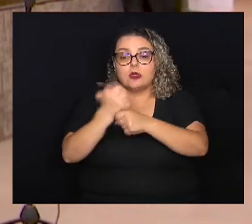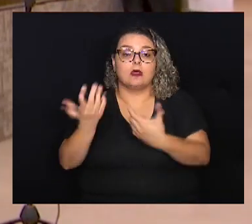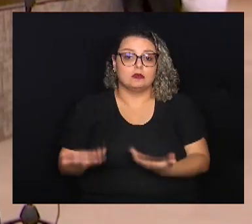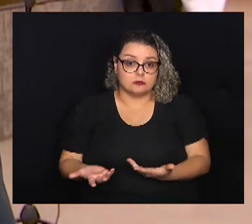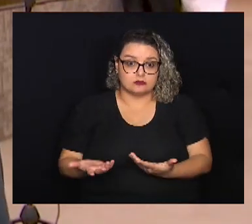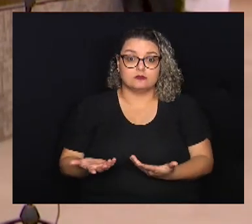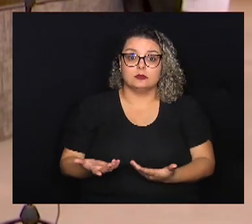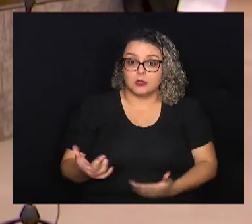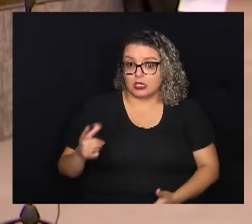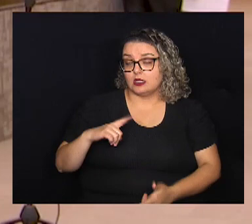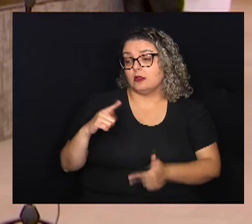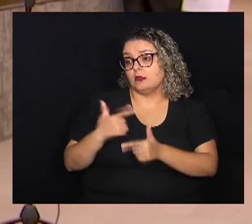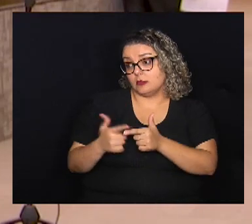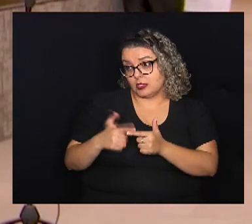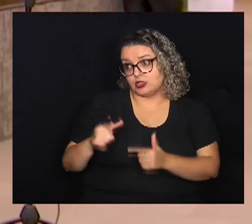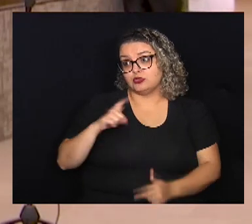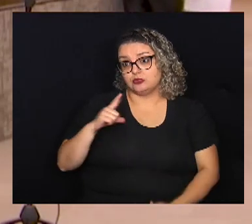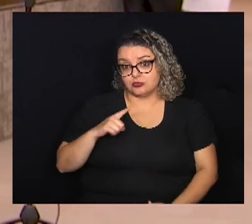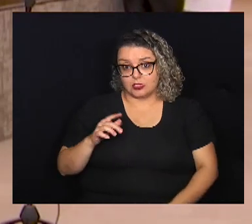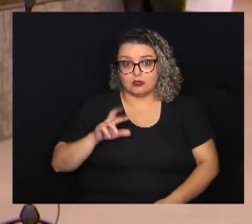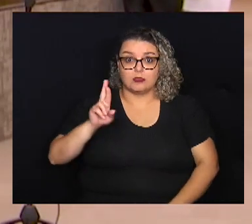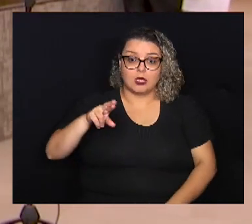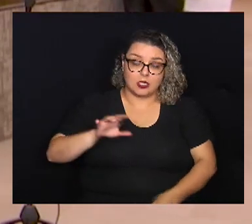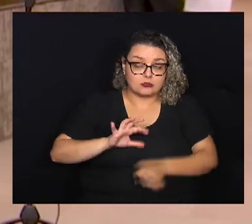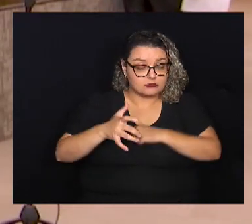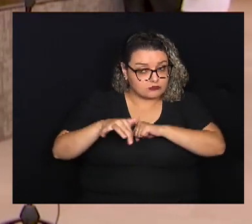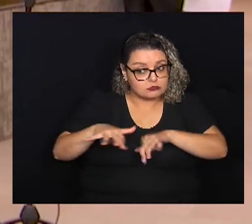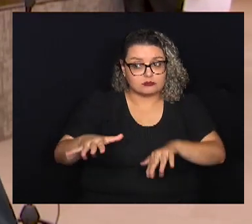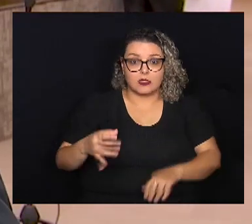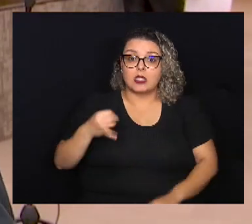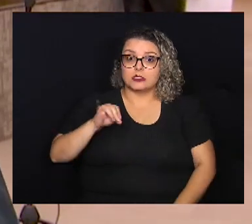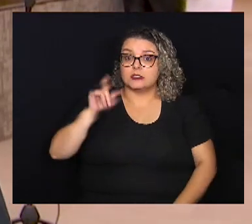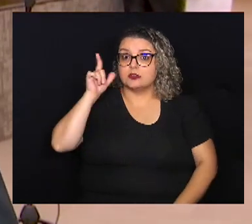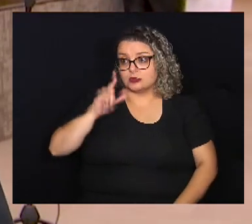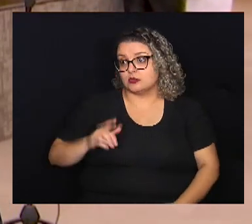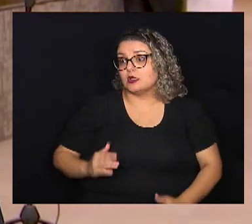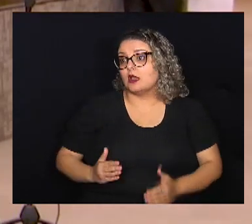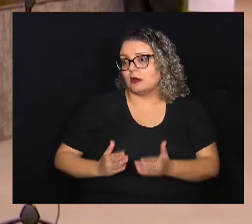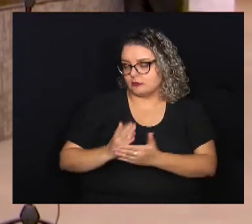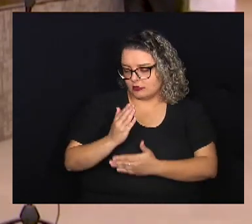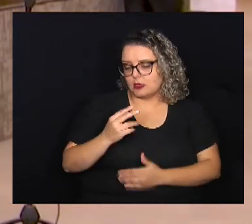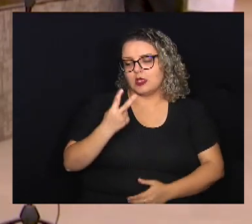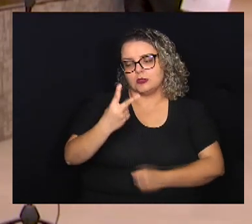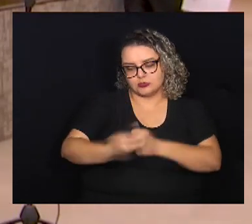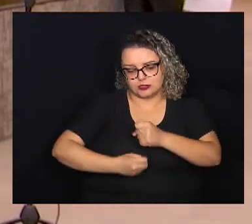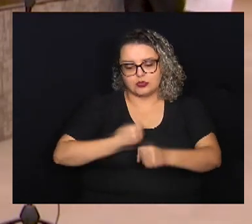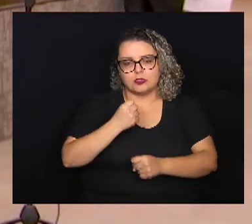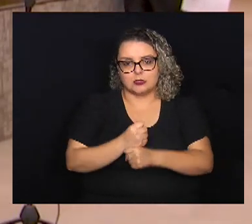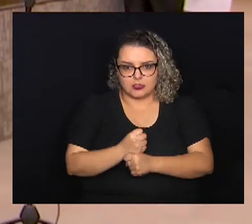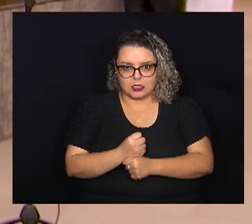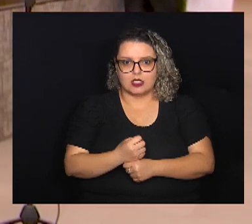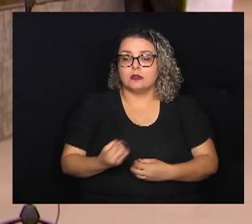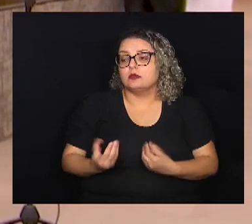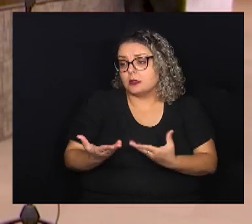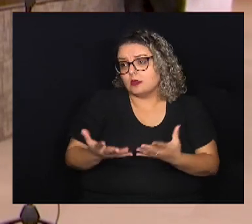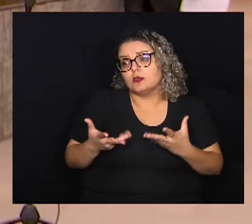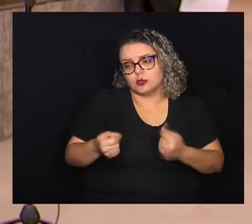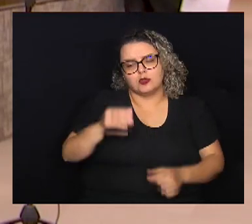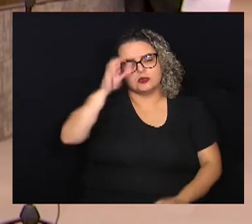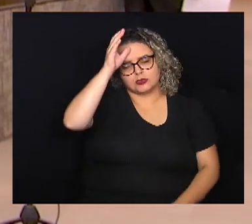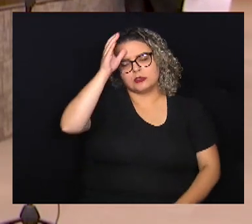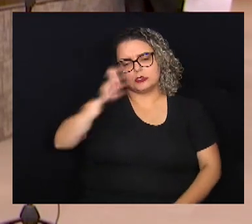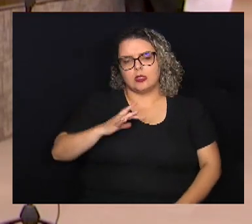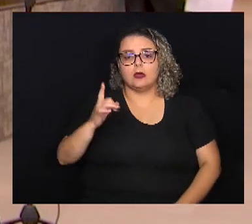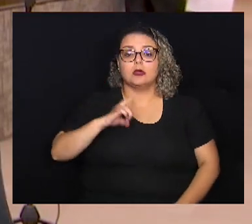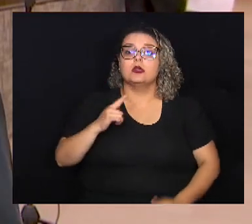teve um problema nós tivemos um problema da pandemia eu acho que se a gente conseguir aprovar e prorrogar por mais dois anos daremos a possibilidade para que todo cidadão que